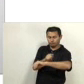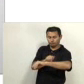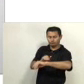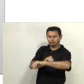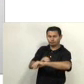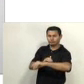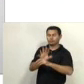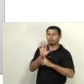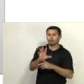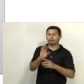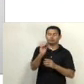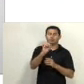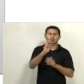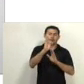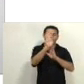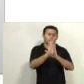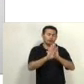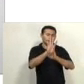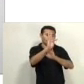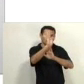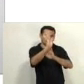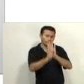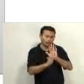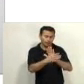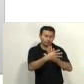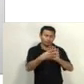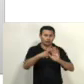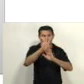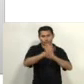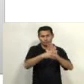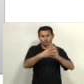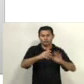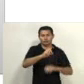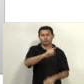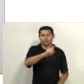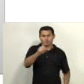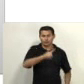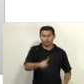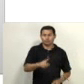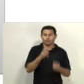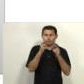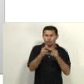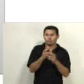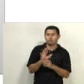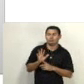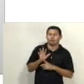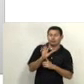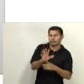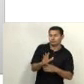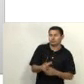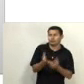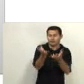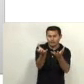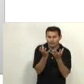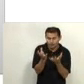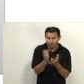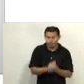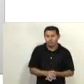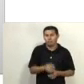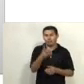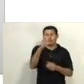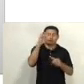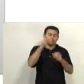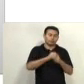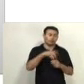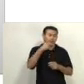um esboço da tabela Z, conforme está nesse slide para vocês, tá? E você sempre demarque o que você quer, né? Você